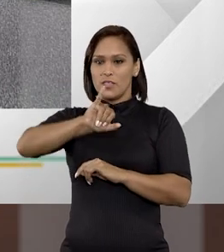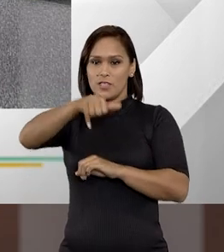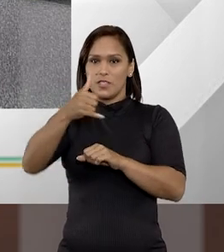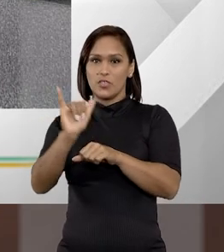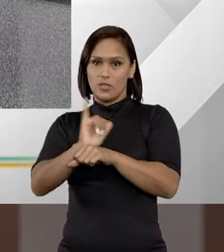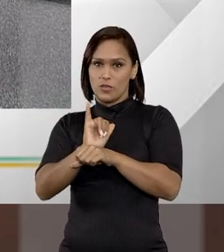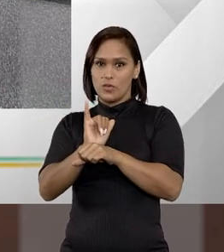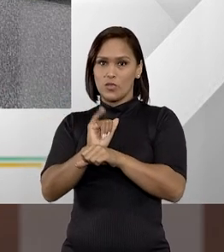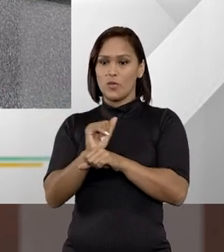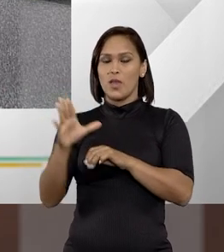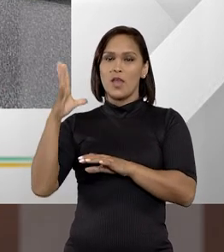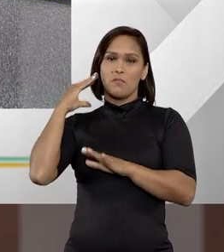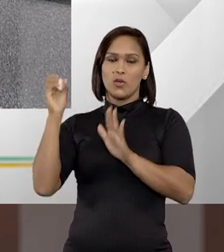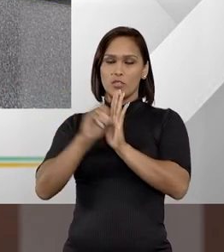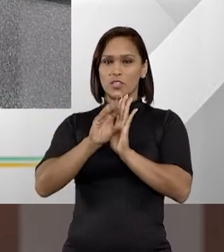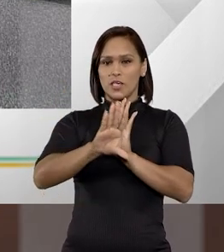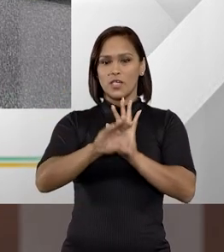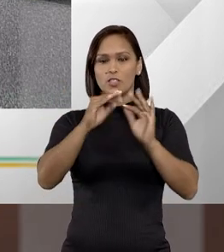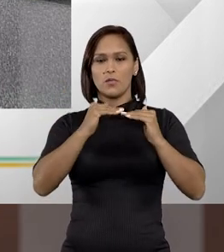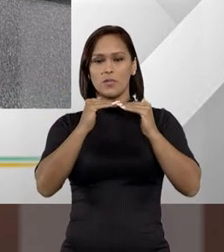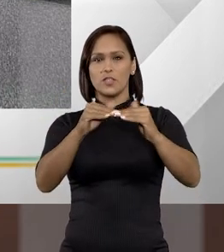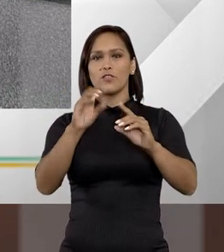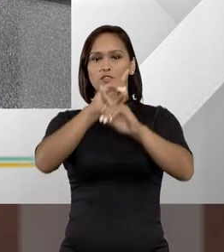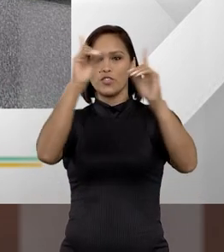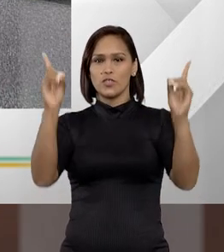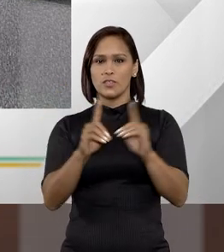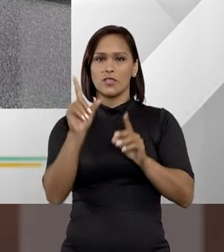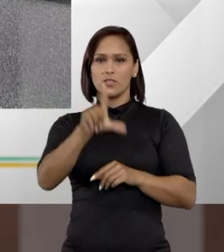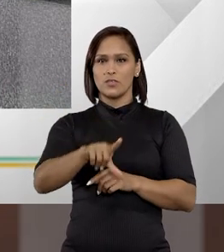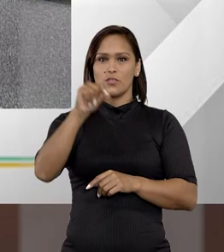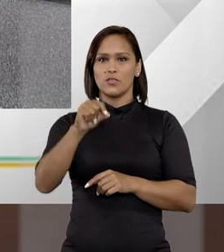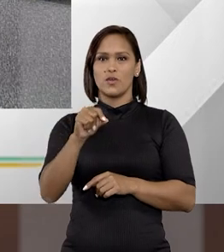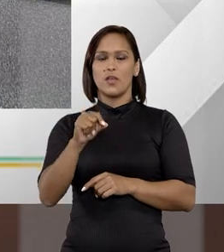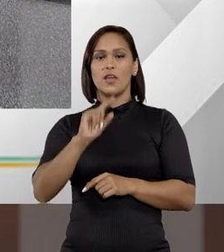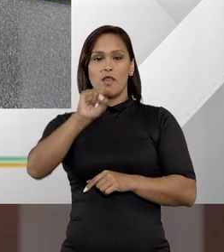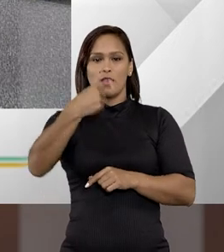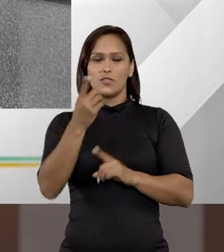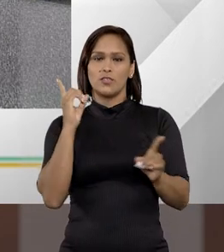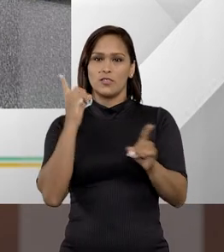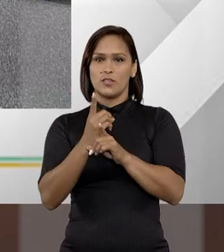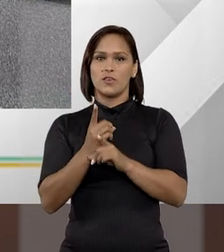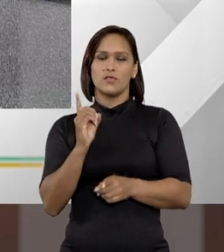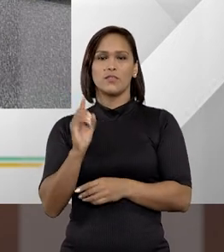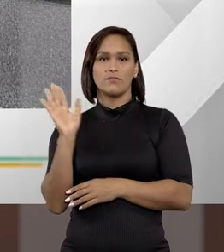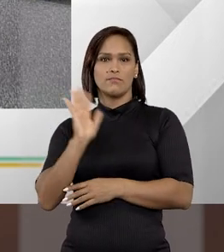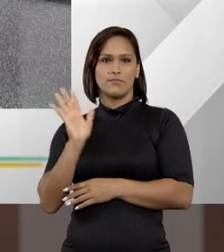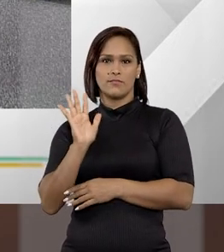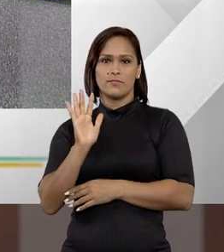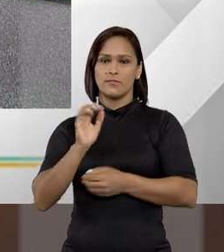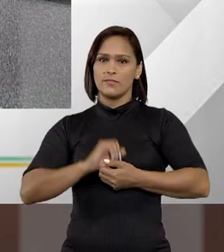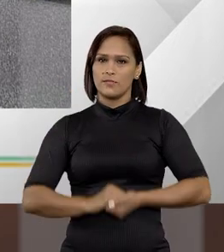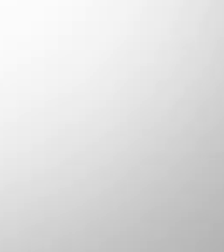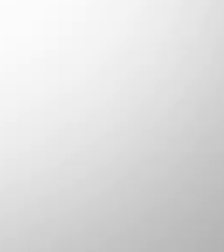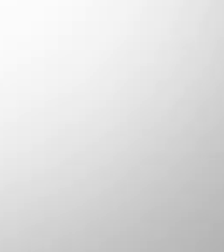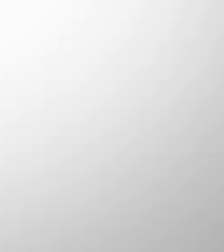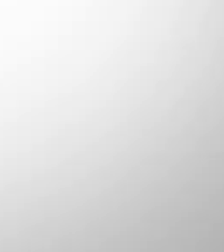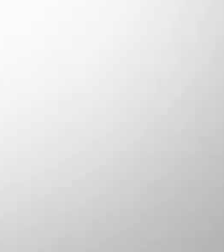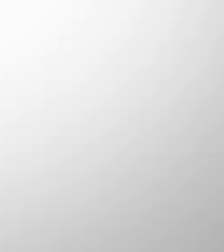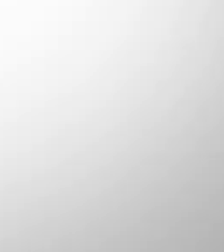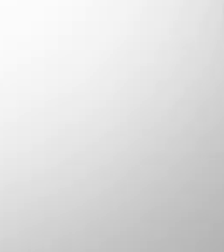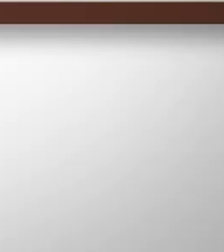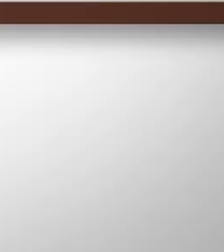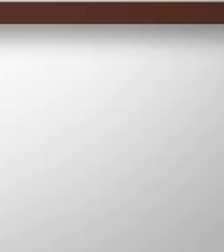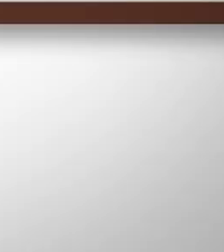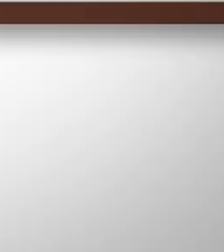STJ no YouTube e em podcast nas plataformas digitais de sua preferência. A gente se encontra. Tchau, tchau. E aí